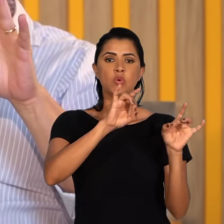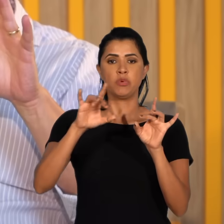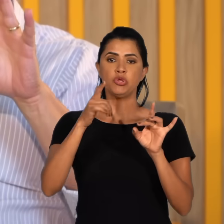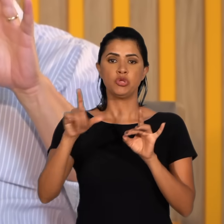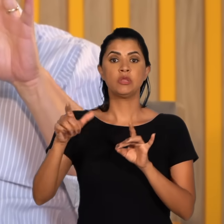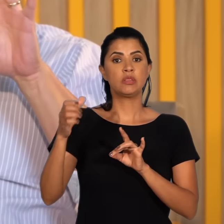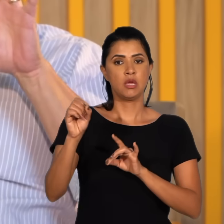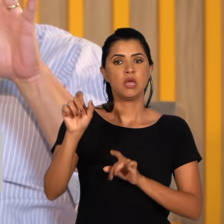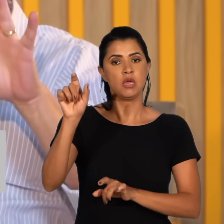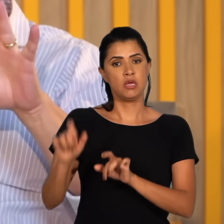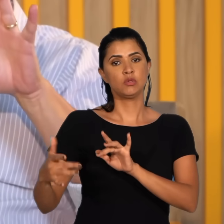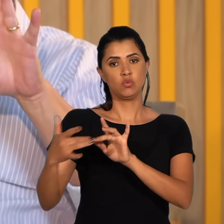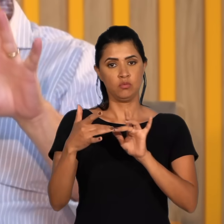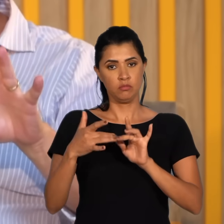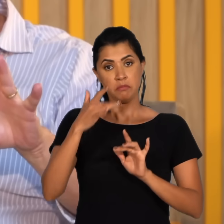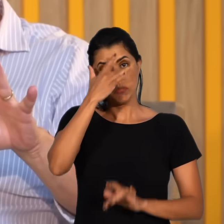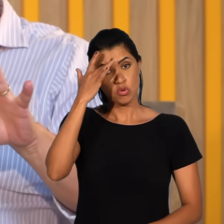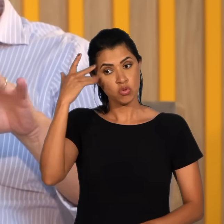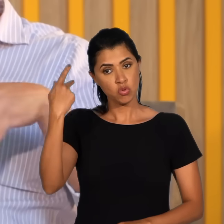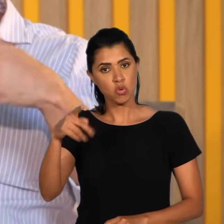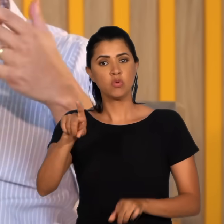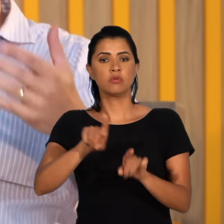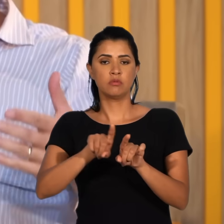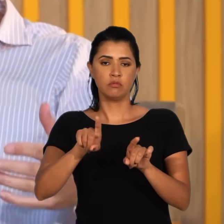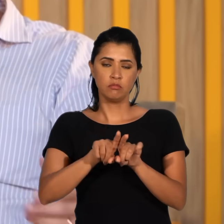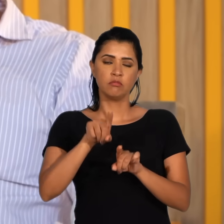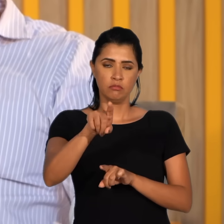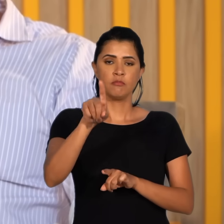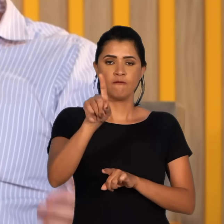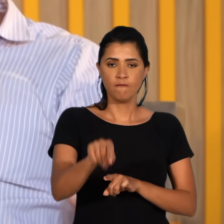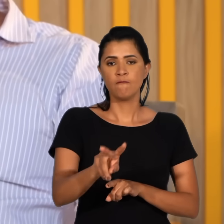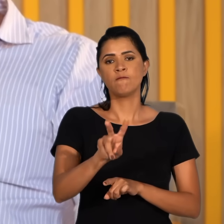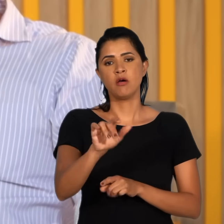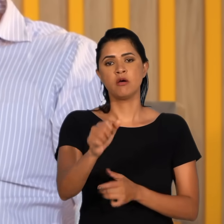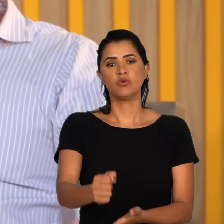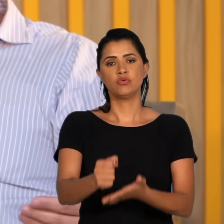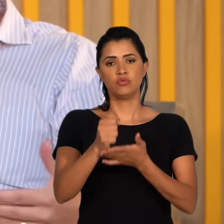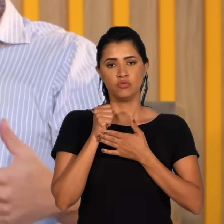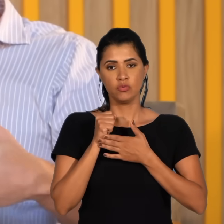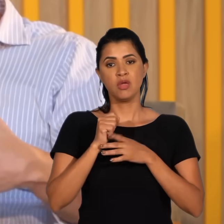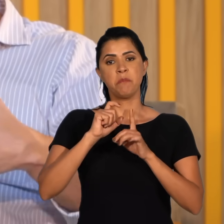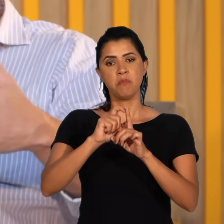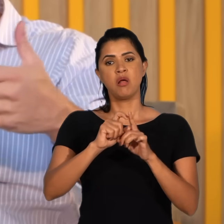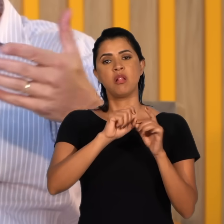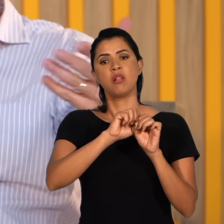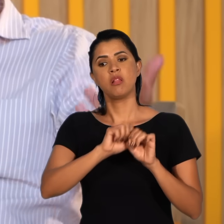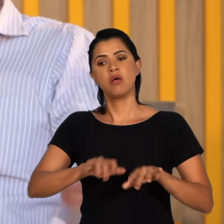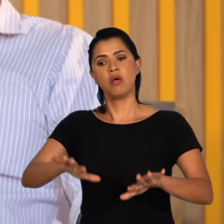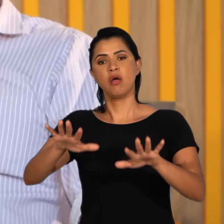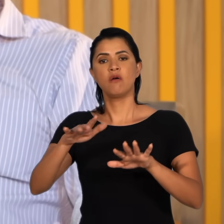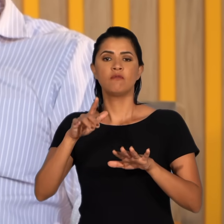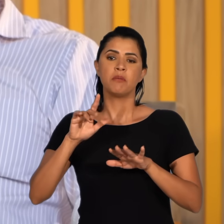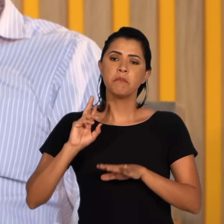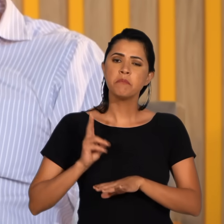compartilha para pelo menos 10 contatos seus e você vai realmente auxiliar para que essa palavra seja reverberada